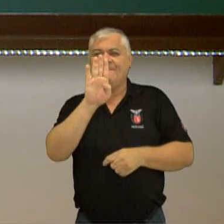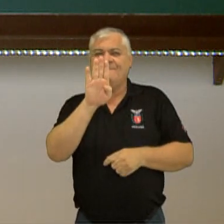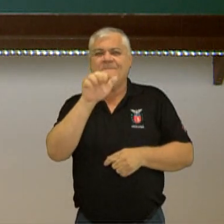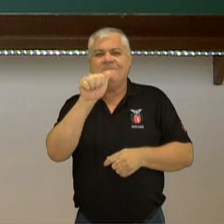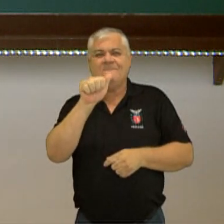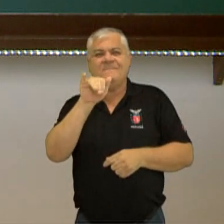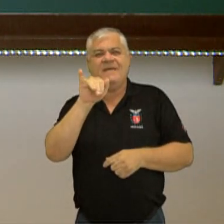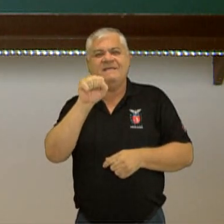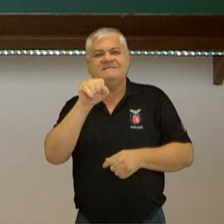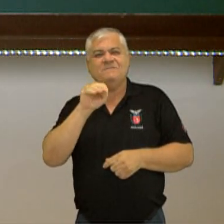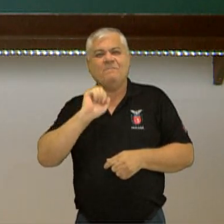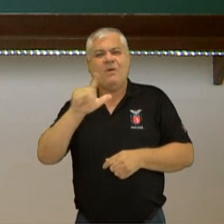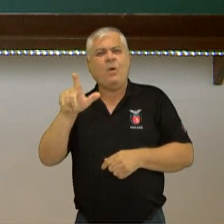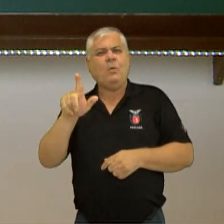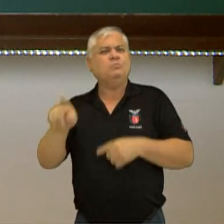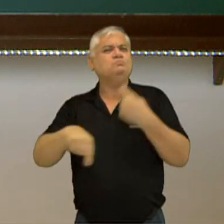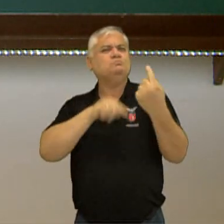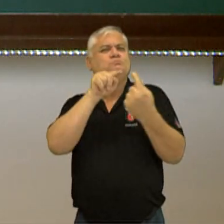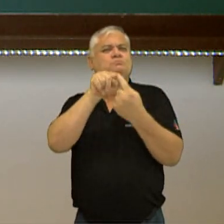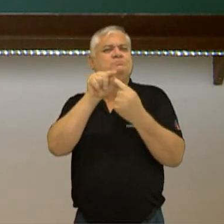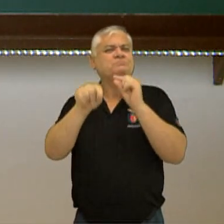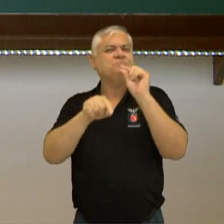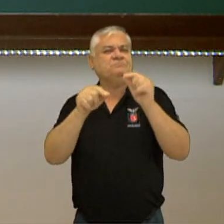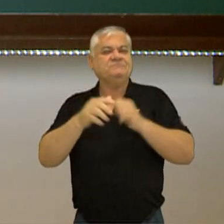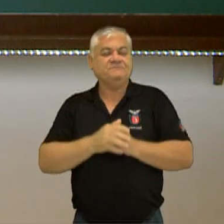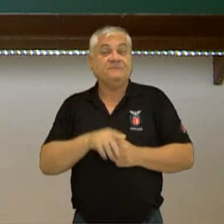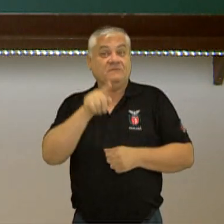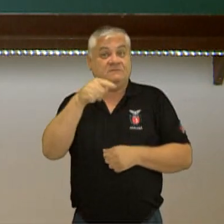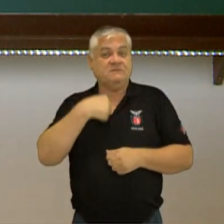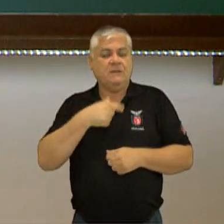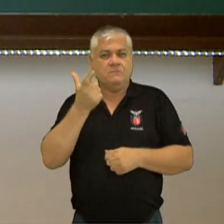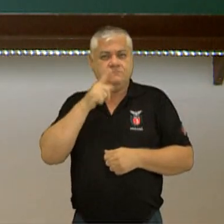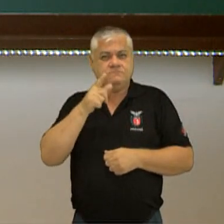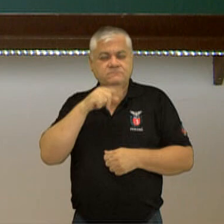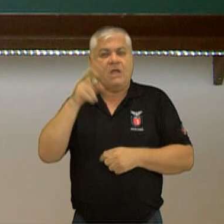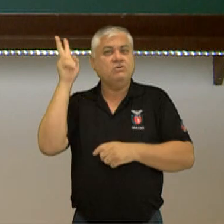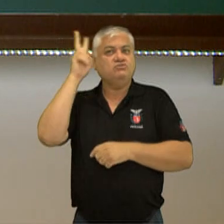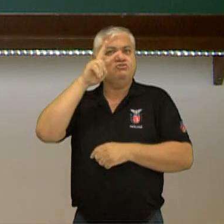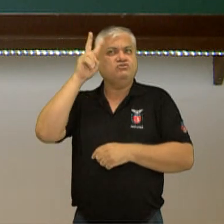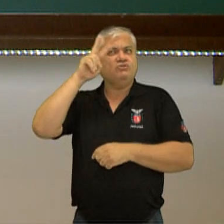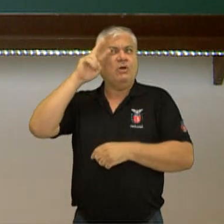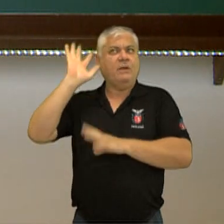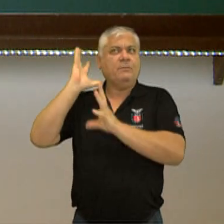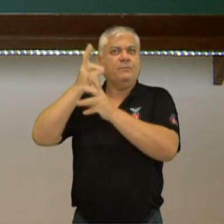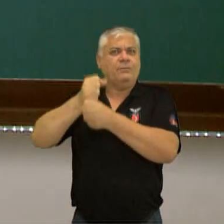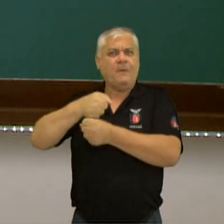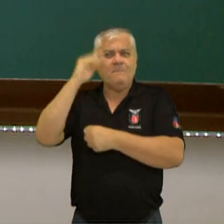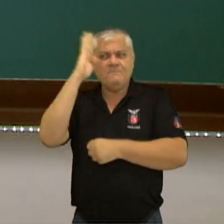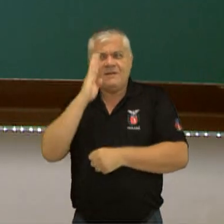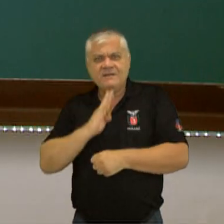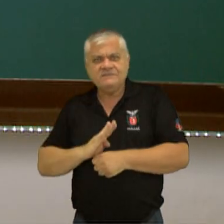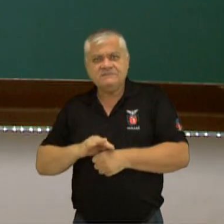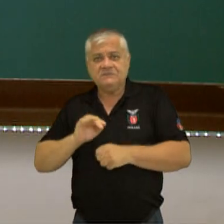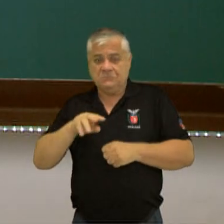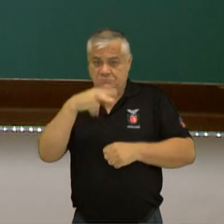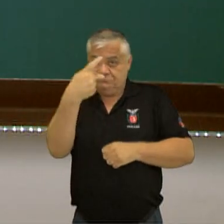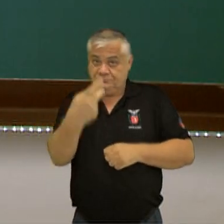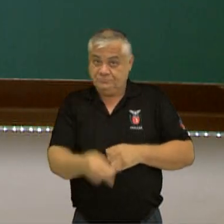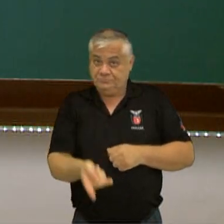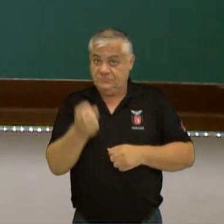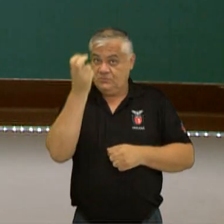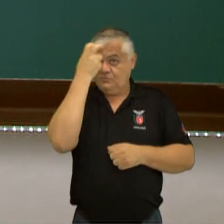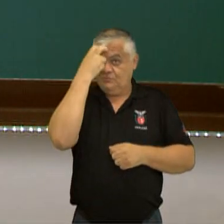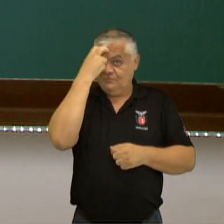os nossos objetivos da aula? É que você consiga associar a história do beisebol brasileiro ao nosso contexto